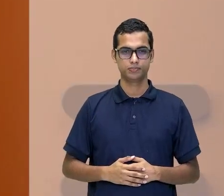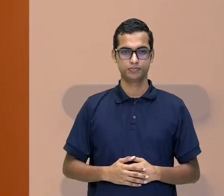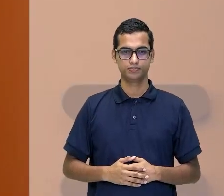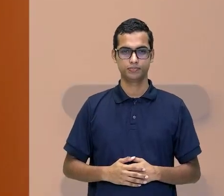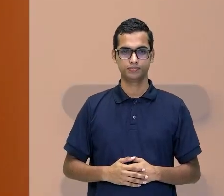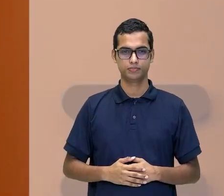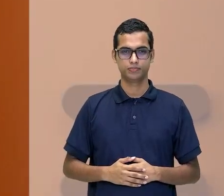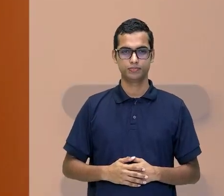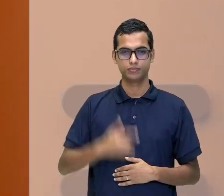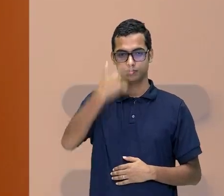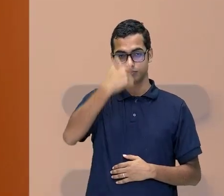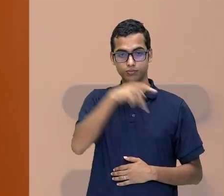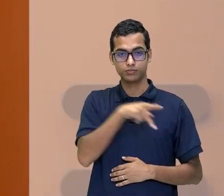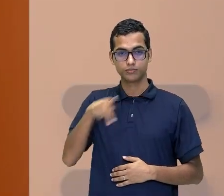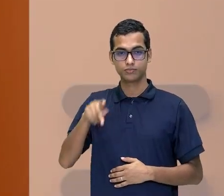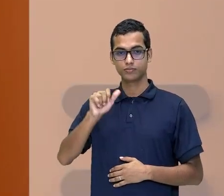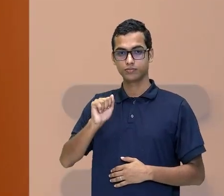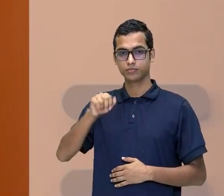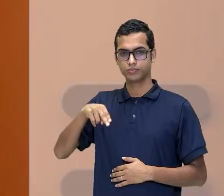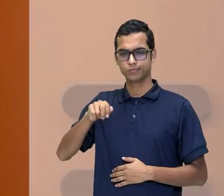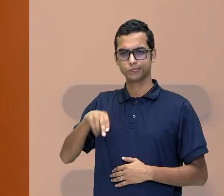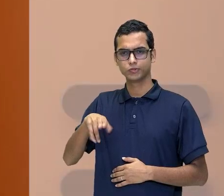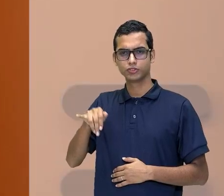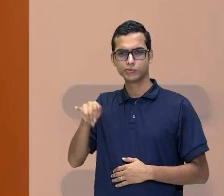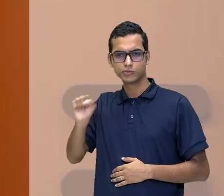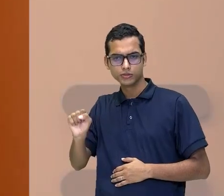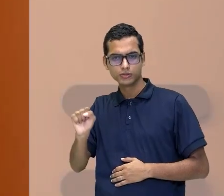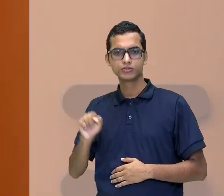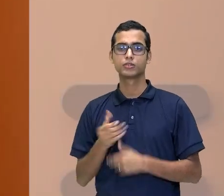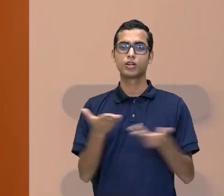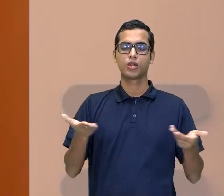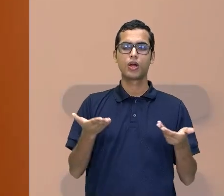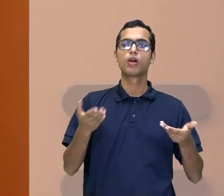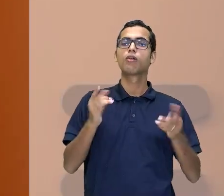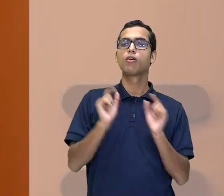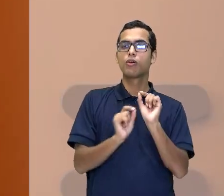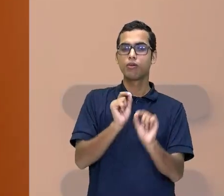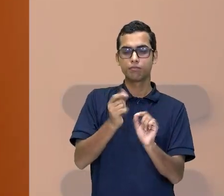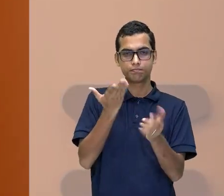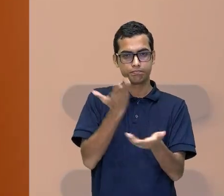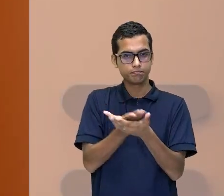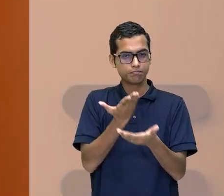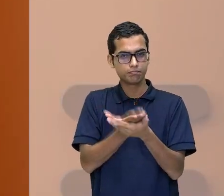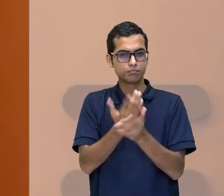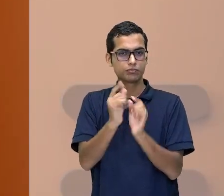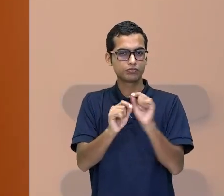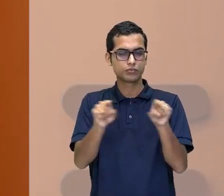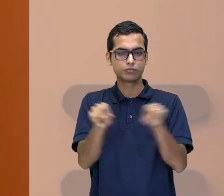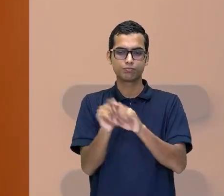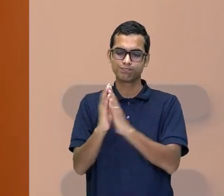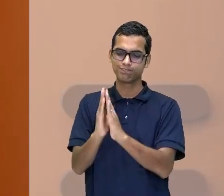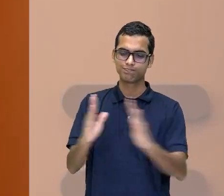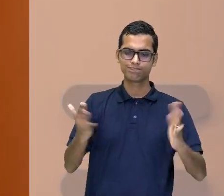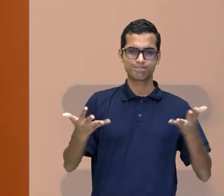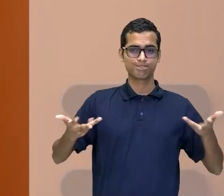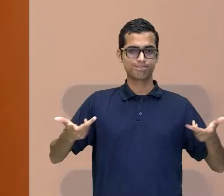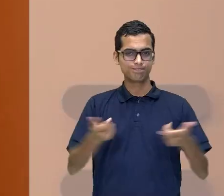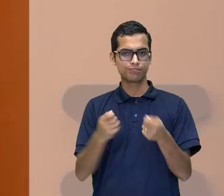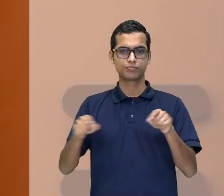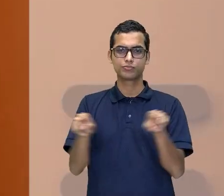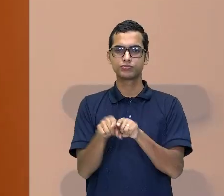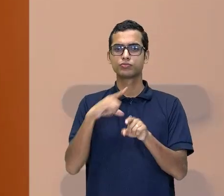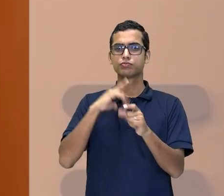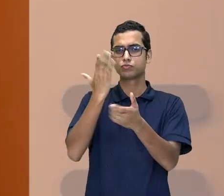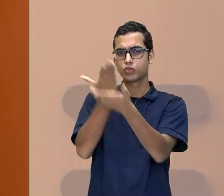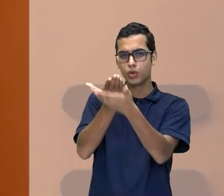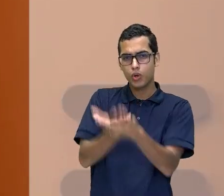Ananias Carvalho, seu professor de História, e a gente vai então adentrar nessa viagem magnífica que é justamente